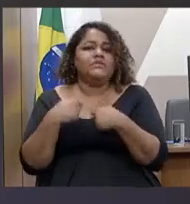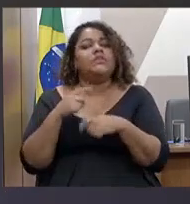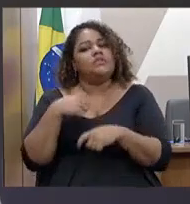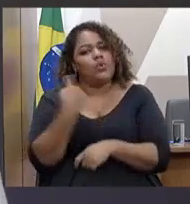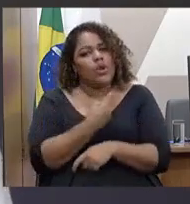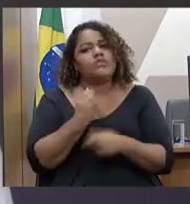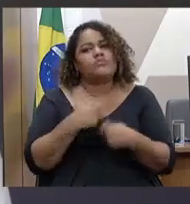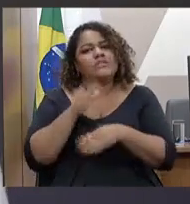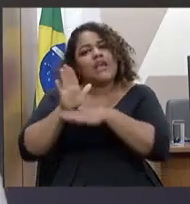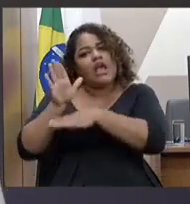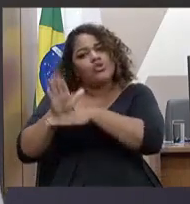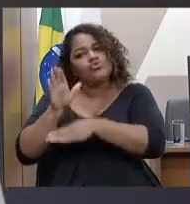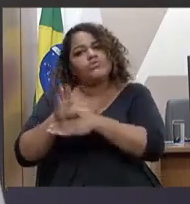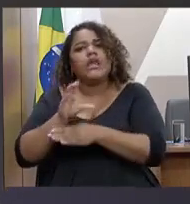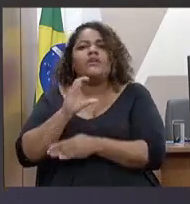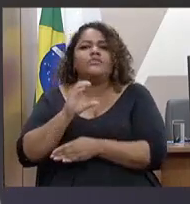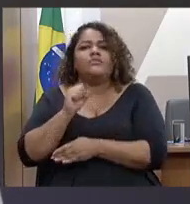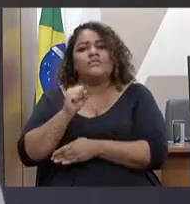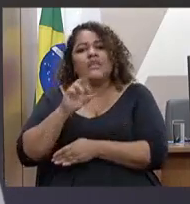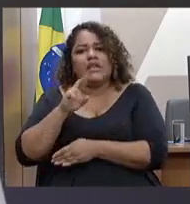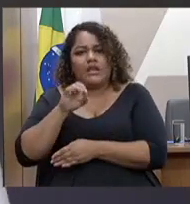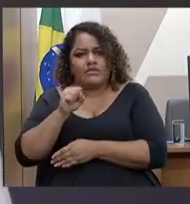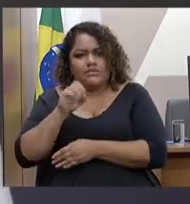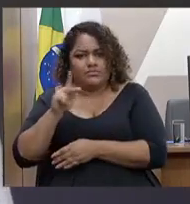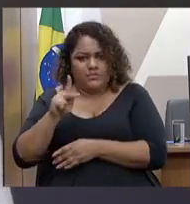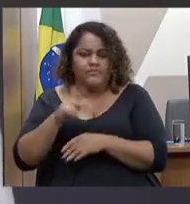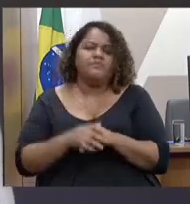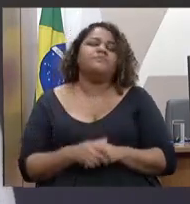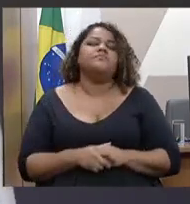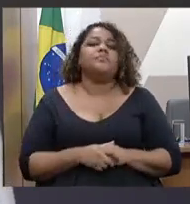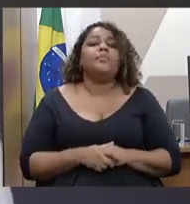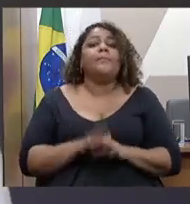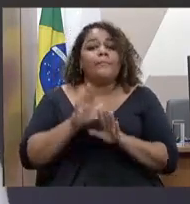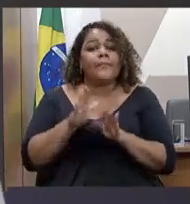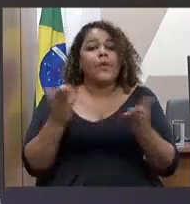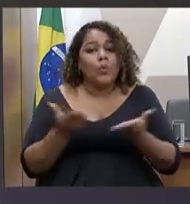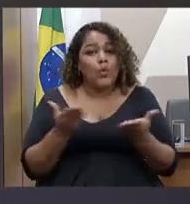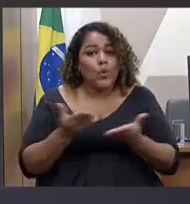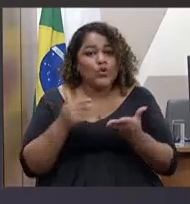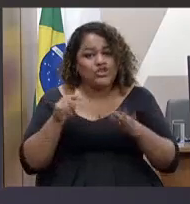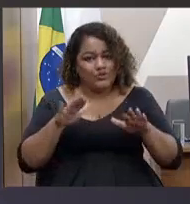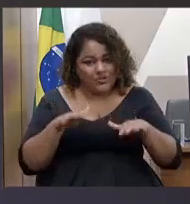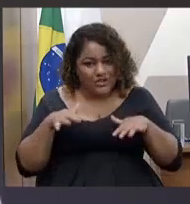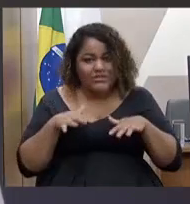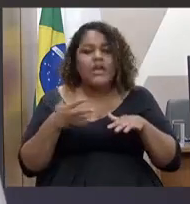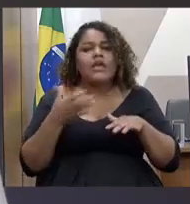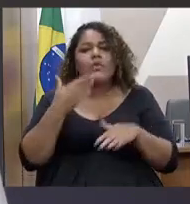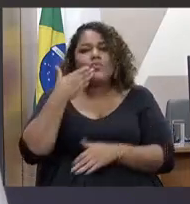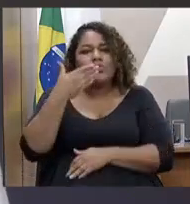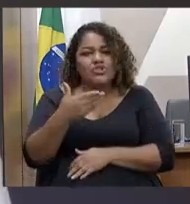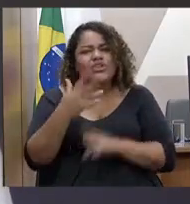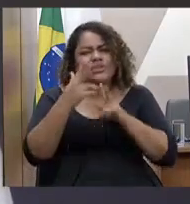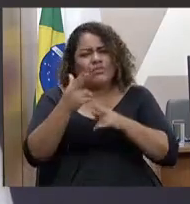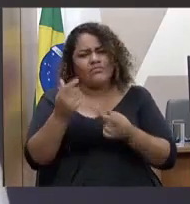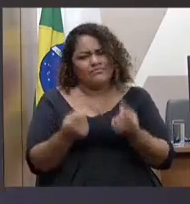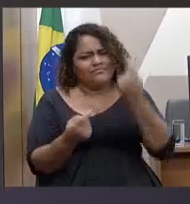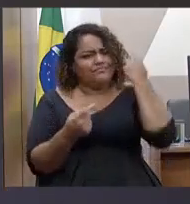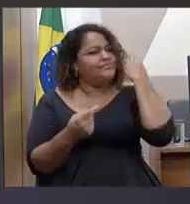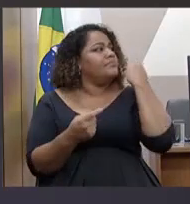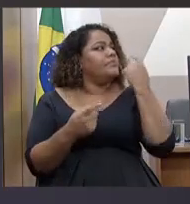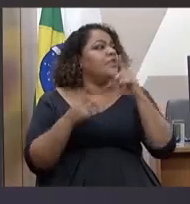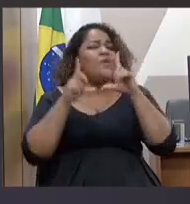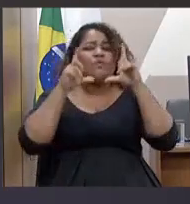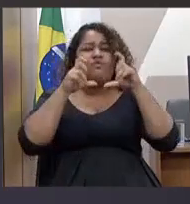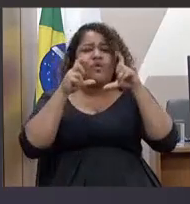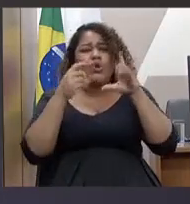o que eu quero pedir nessa audiência já como eu pedi lá atrás Na audiência pública nós nós não vamos colocar essas fotos no telão porque Se nós